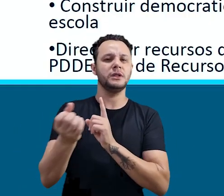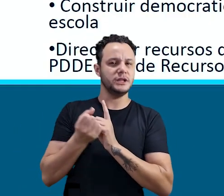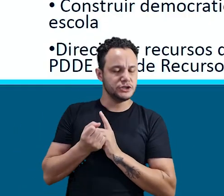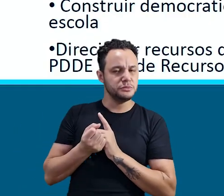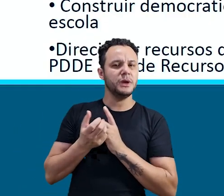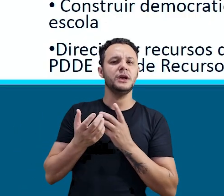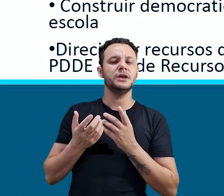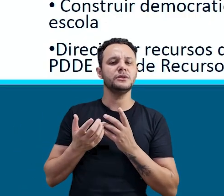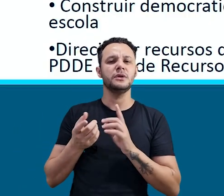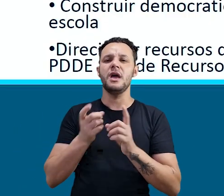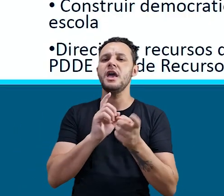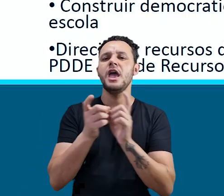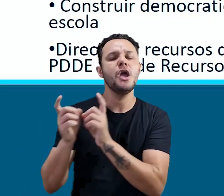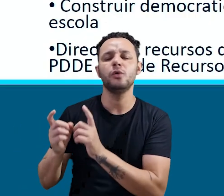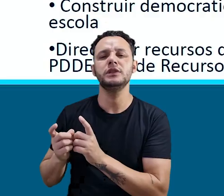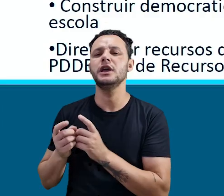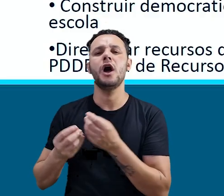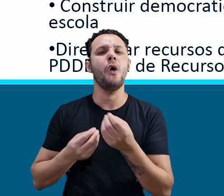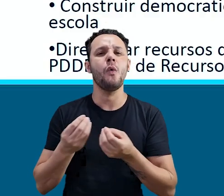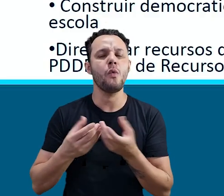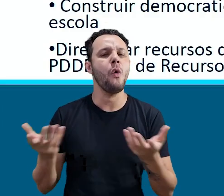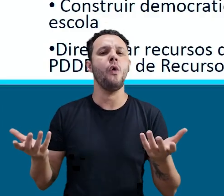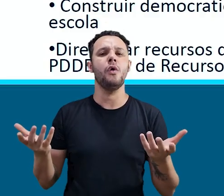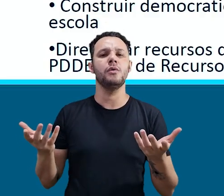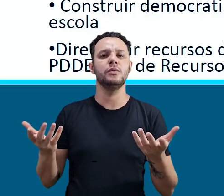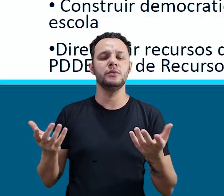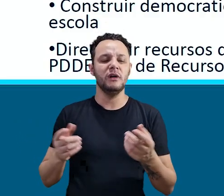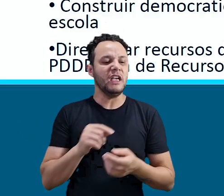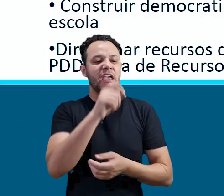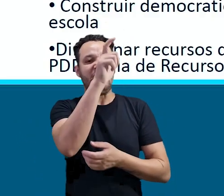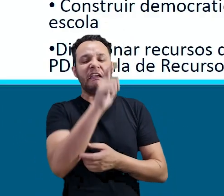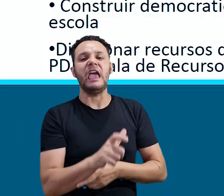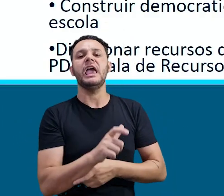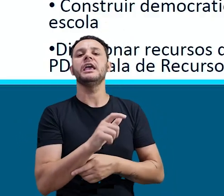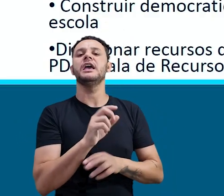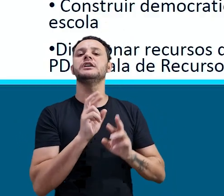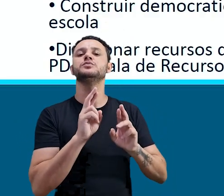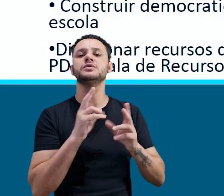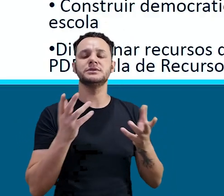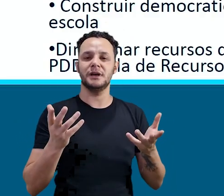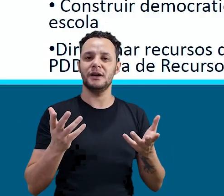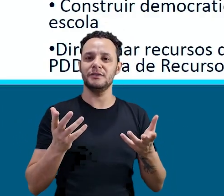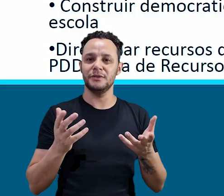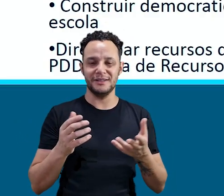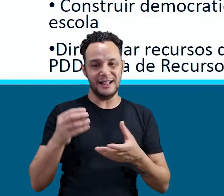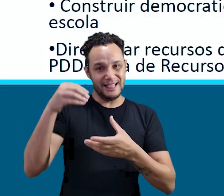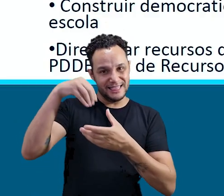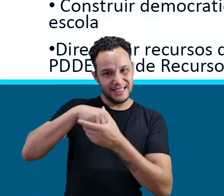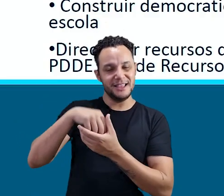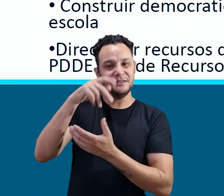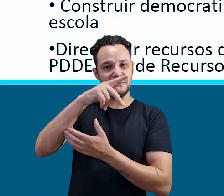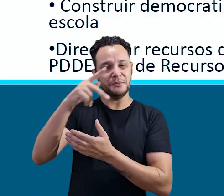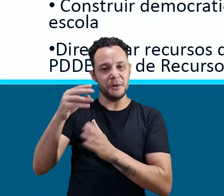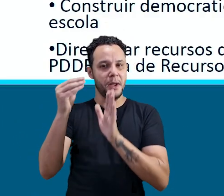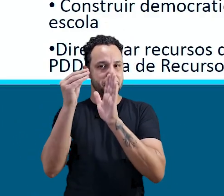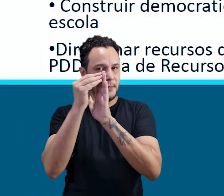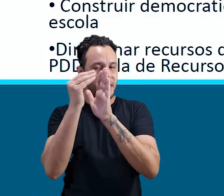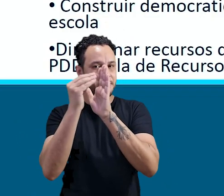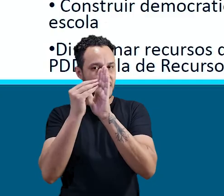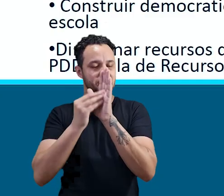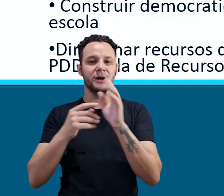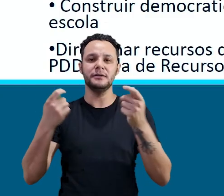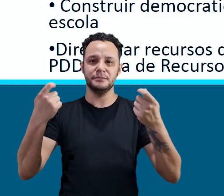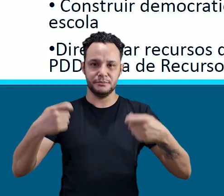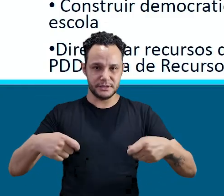feito o atendimento? Quantas vezes por semana vai ter reunião? Com quem? Né? Esses fluxos são importantes estarem descritos no